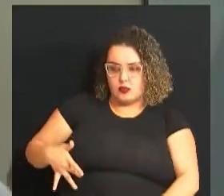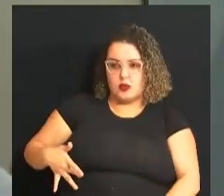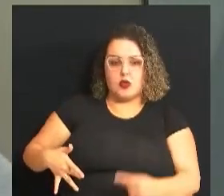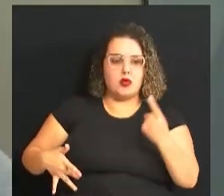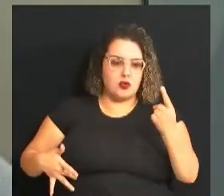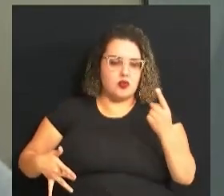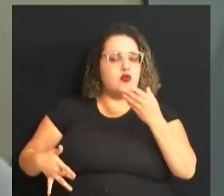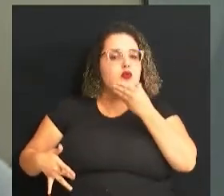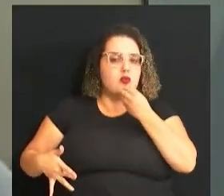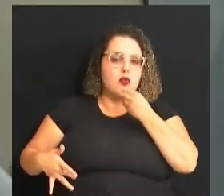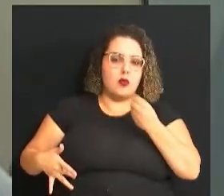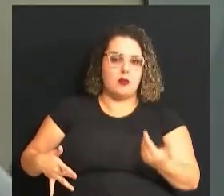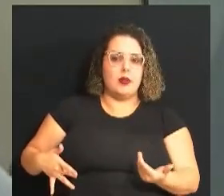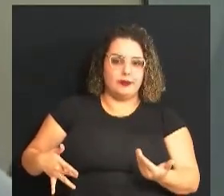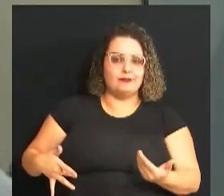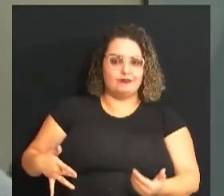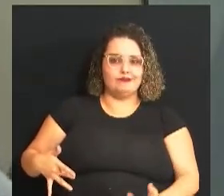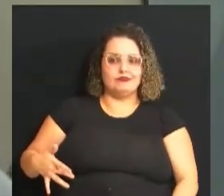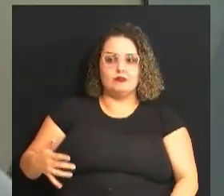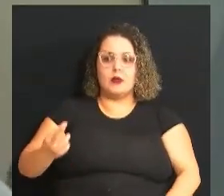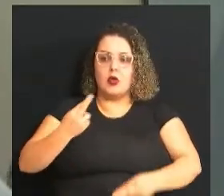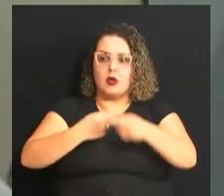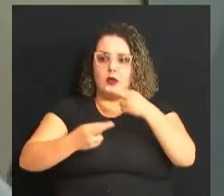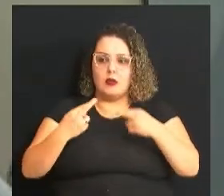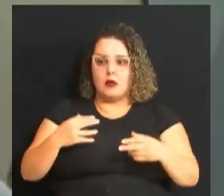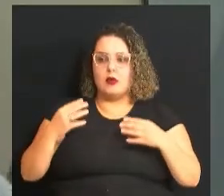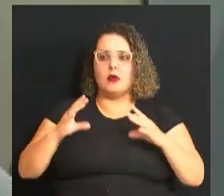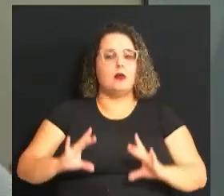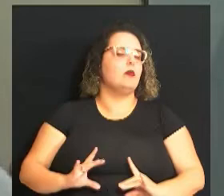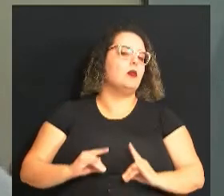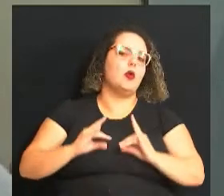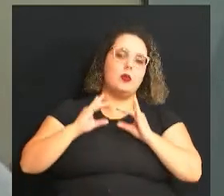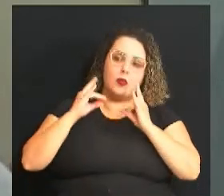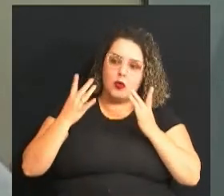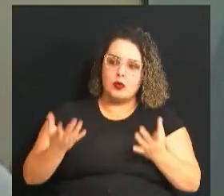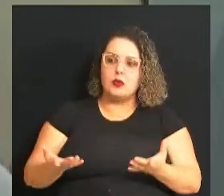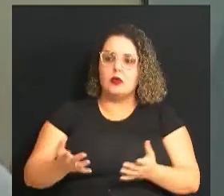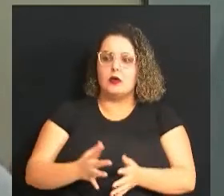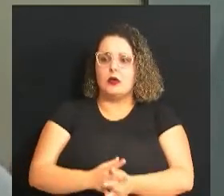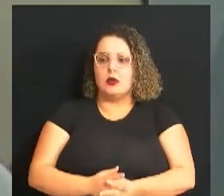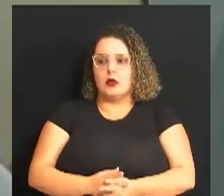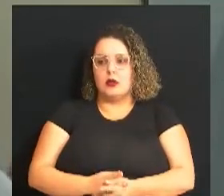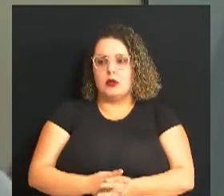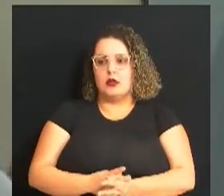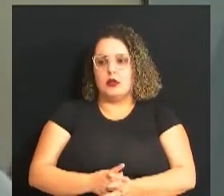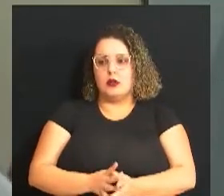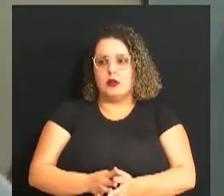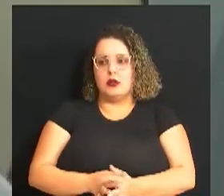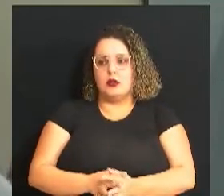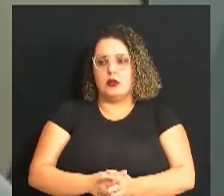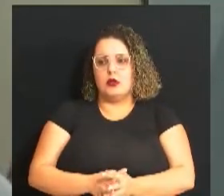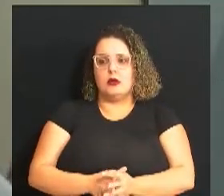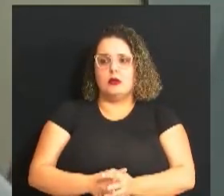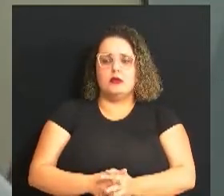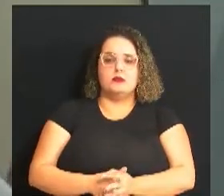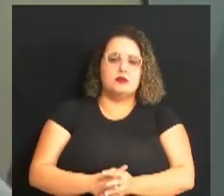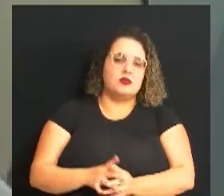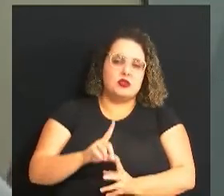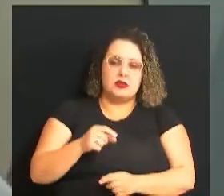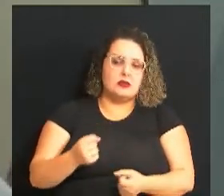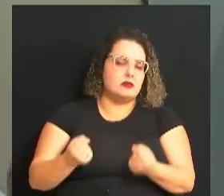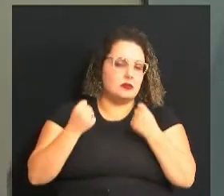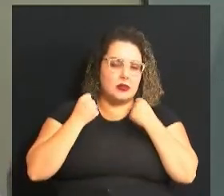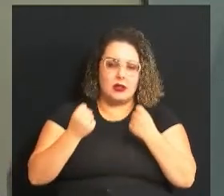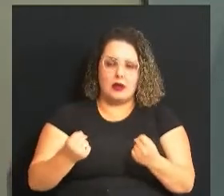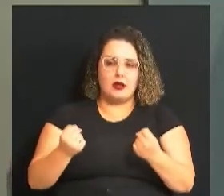homem. Isso está muito relacionado à nossa parte hormonal, e de sedentarismo.